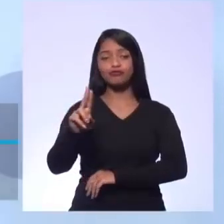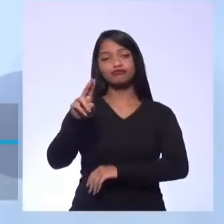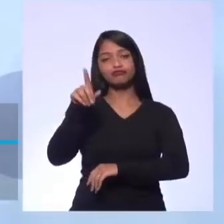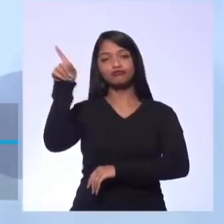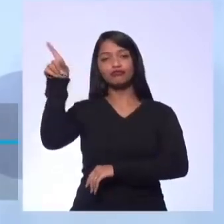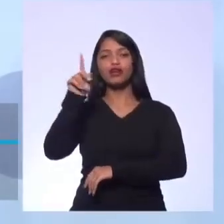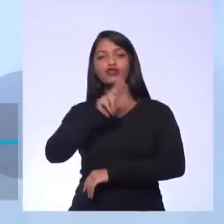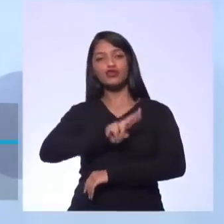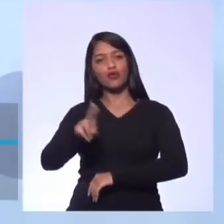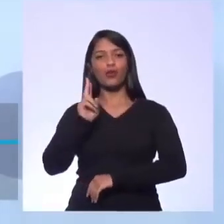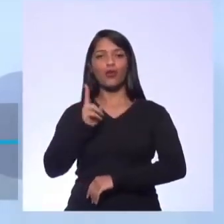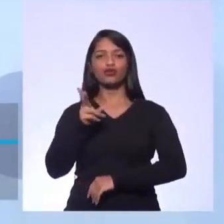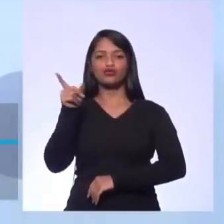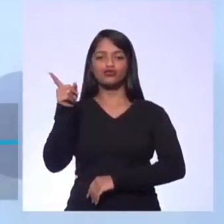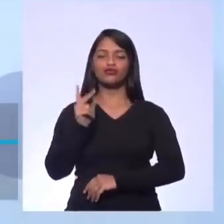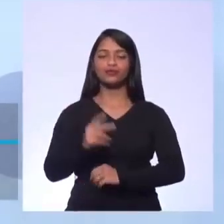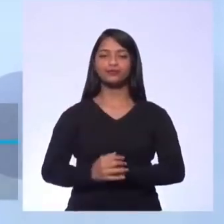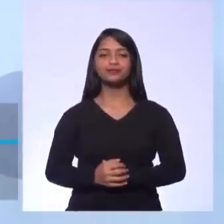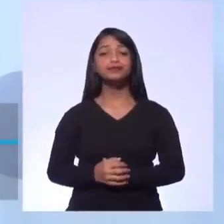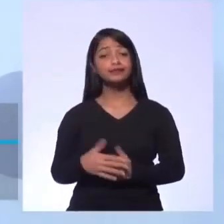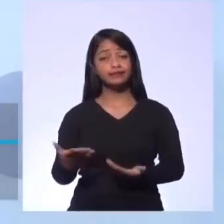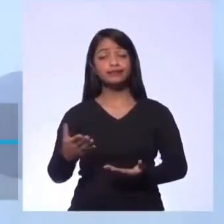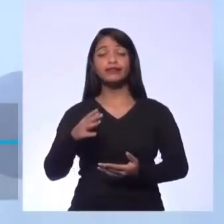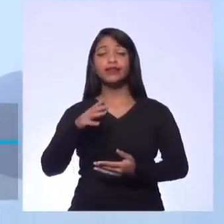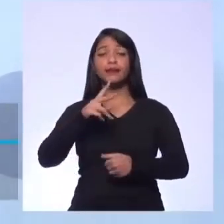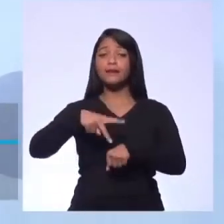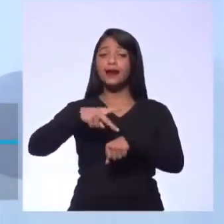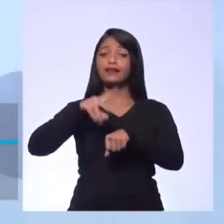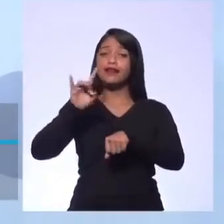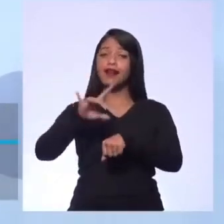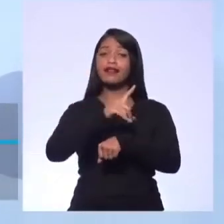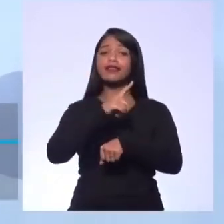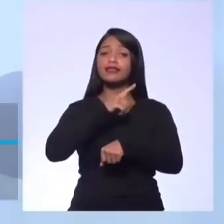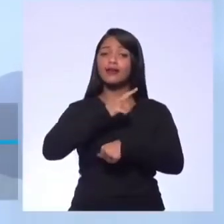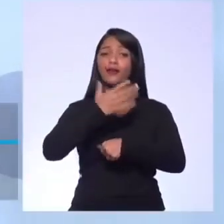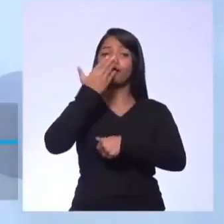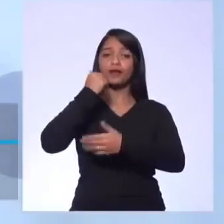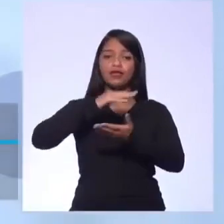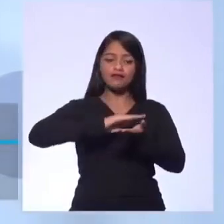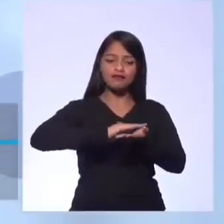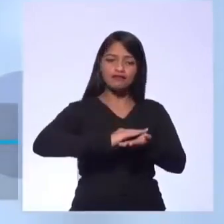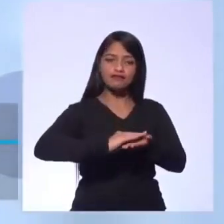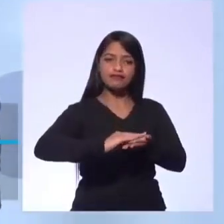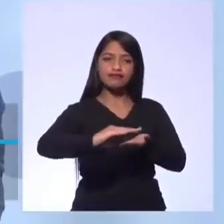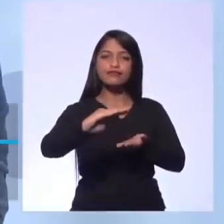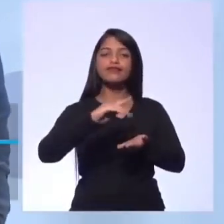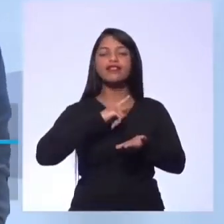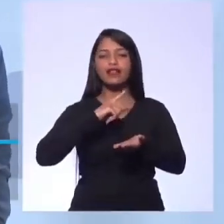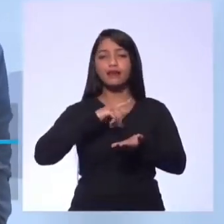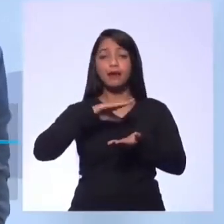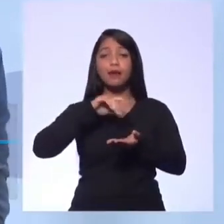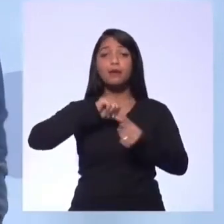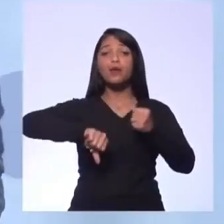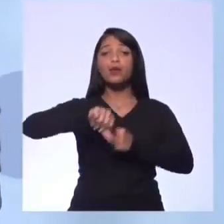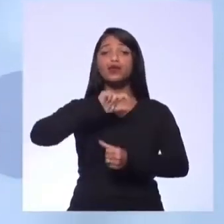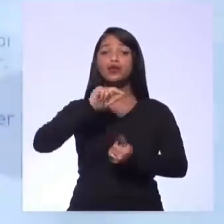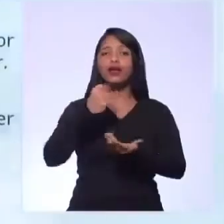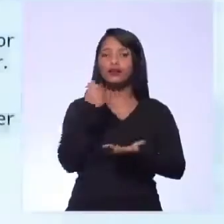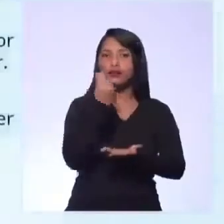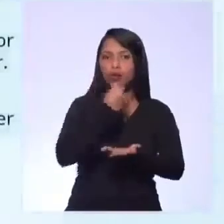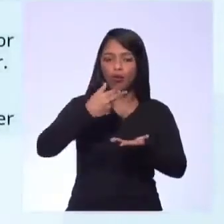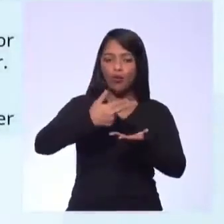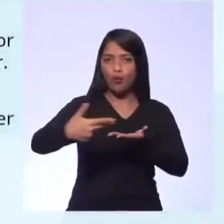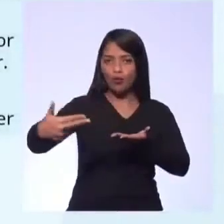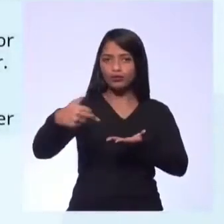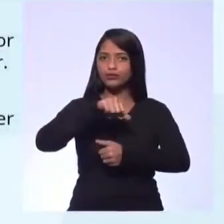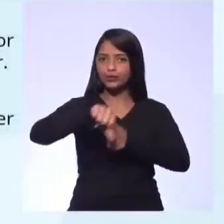cada país tem esse prato que é um flatbread e aí vai mudar o ingrediente. Vamos pro próximo aí. A gente tem number 3.